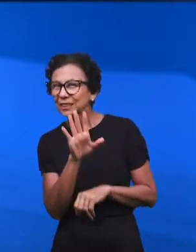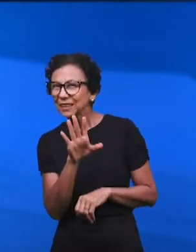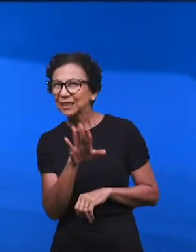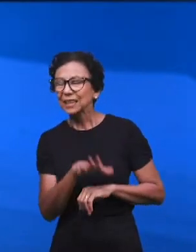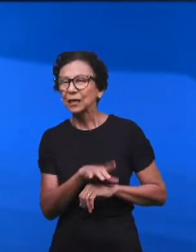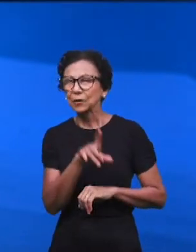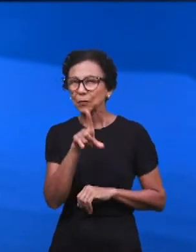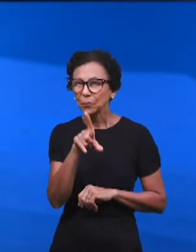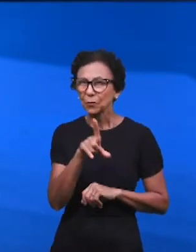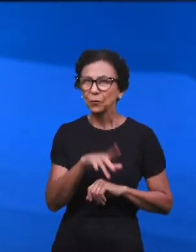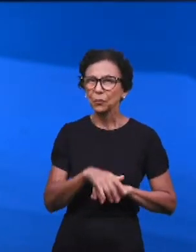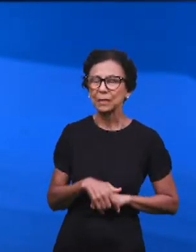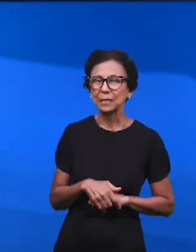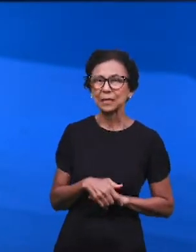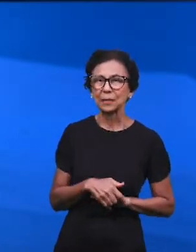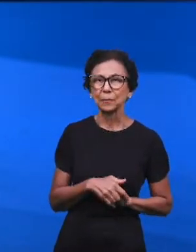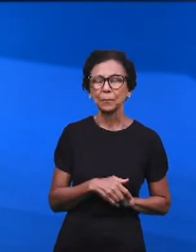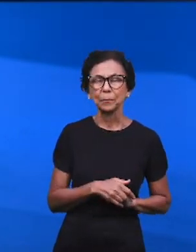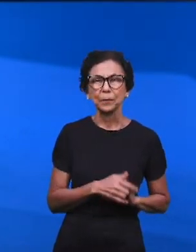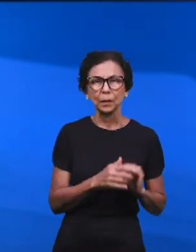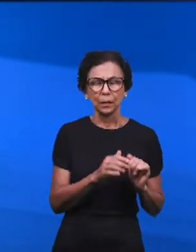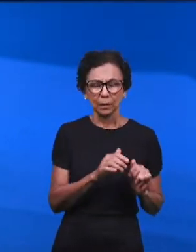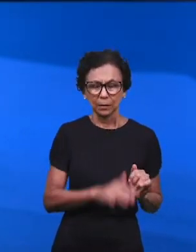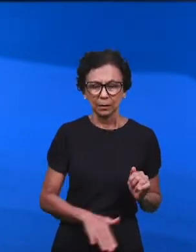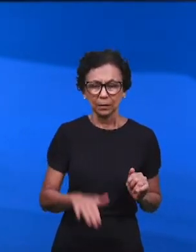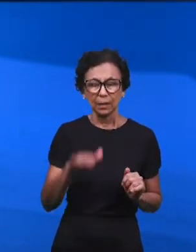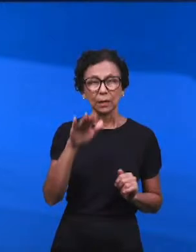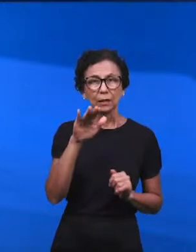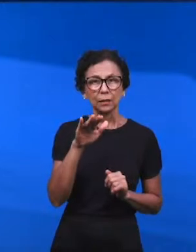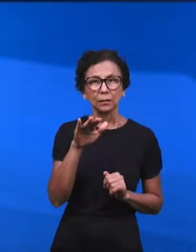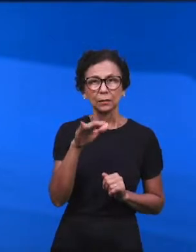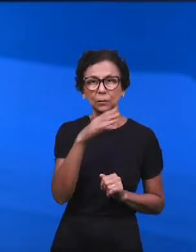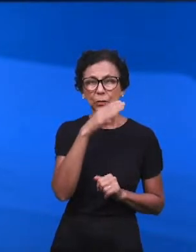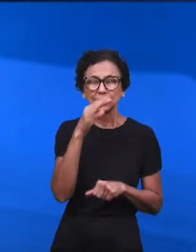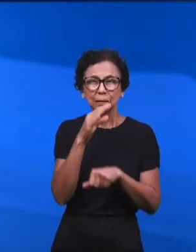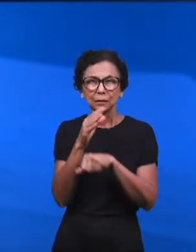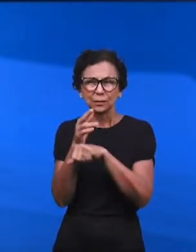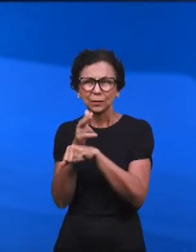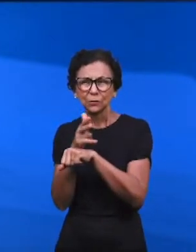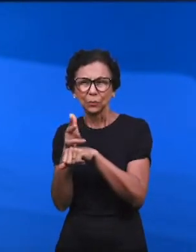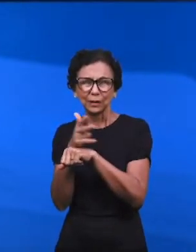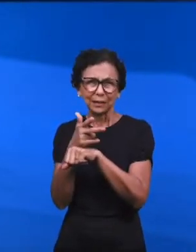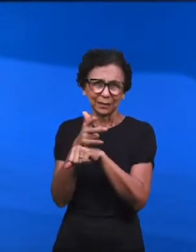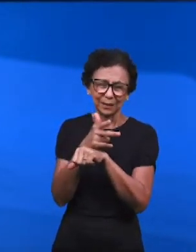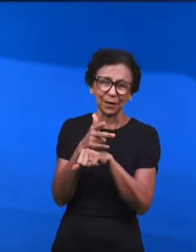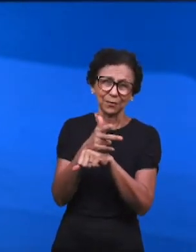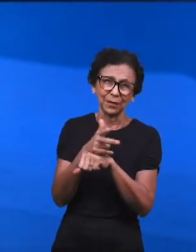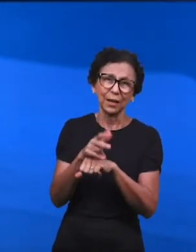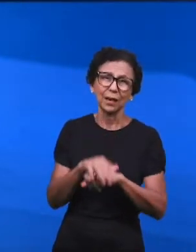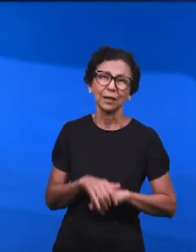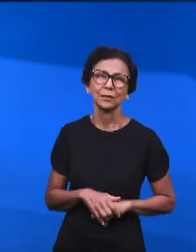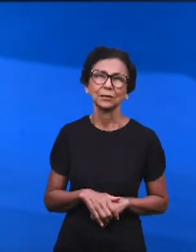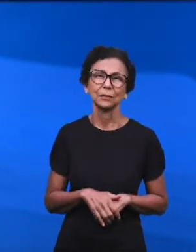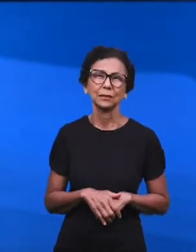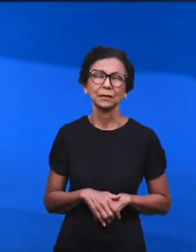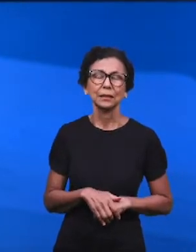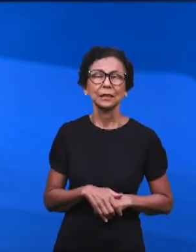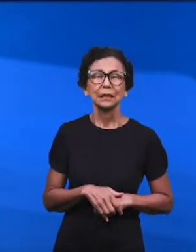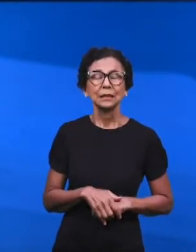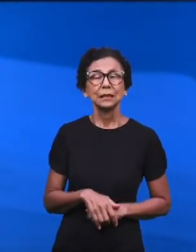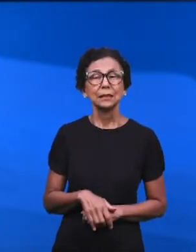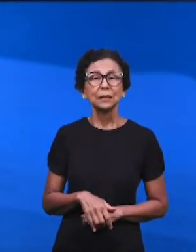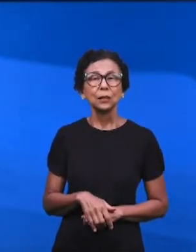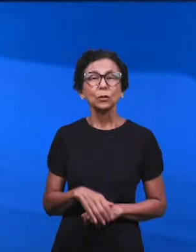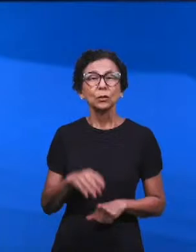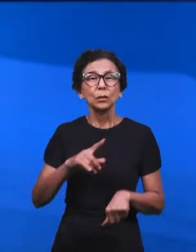dica que quando os irmãos forem gravar grupos de crianças, intermediários e adolescentes, aquela criança ou intermediário ou adolescente